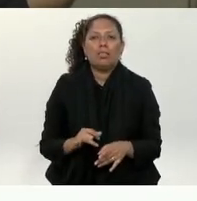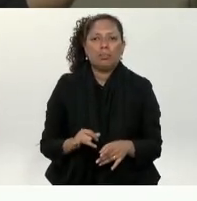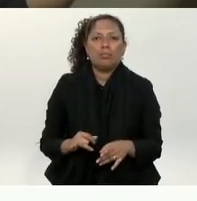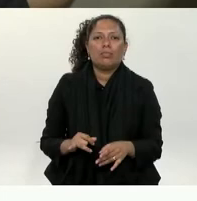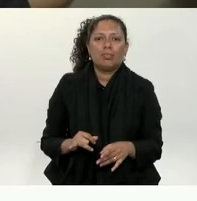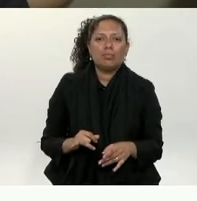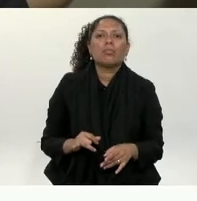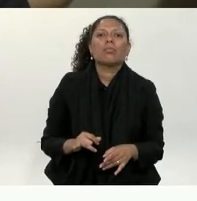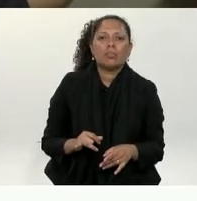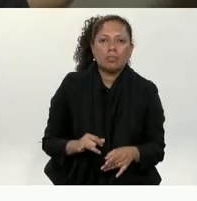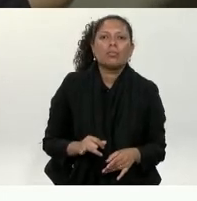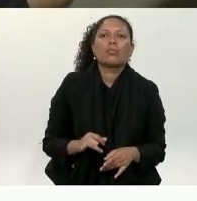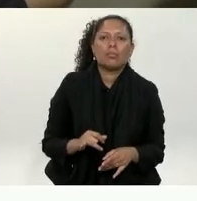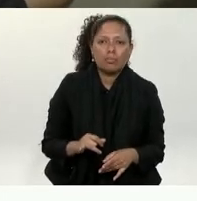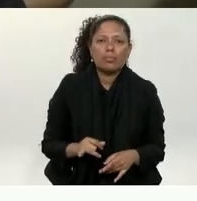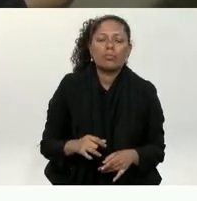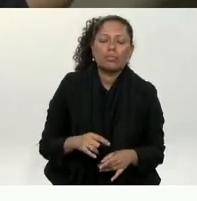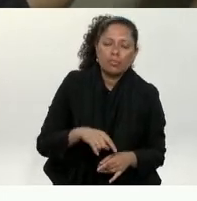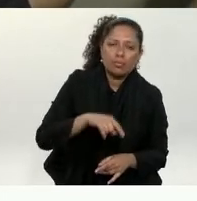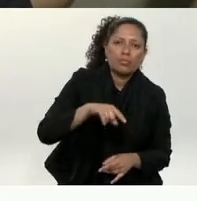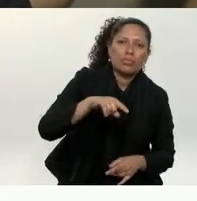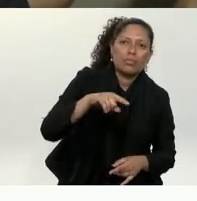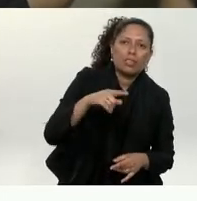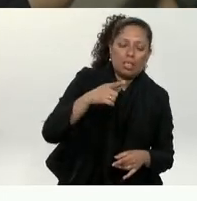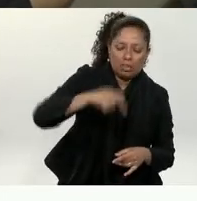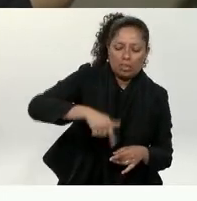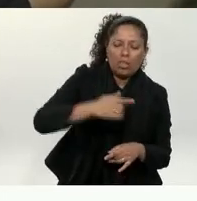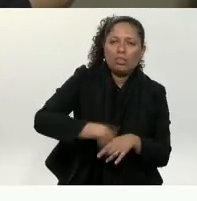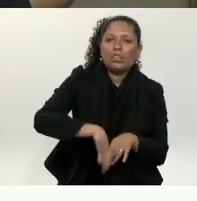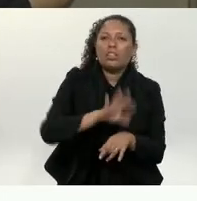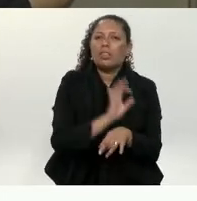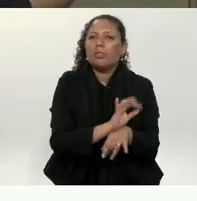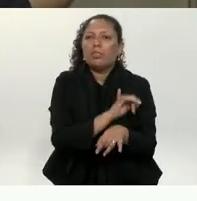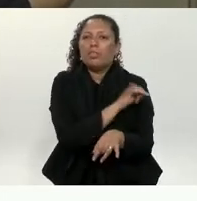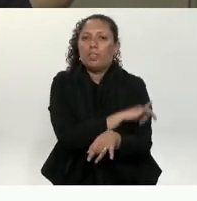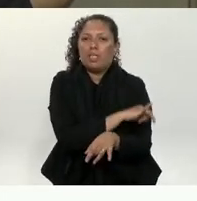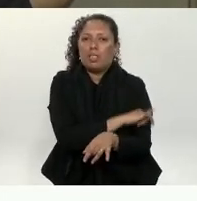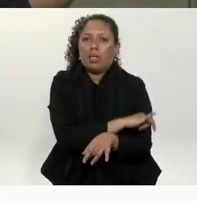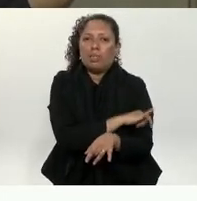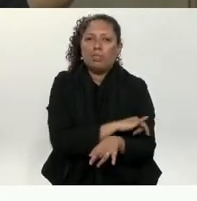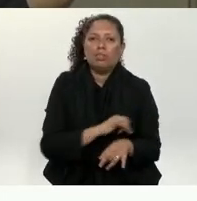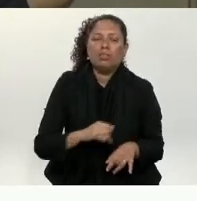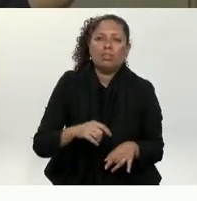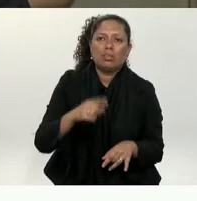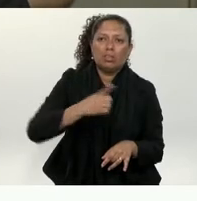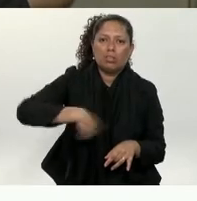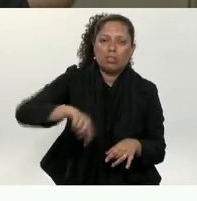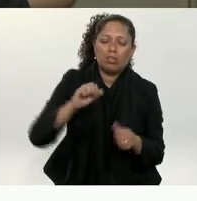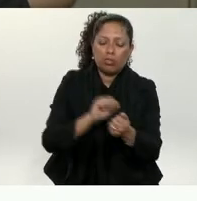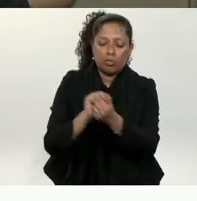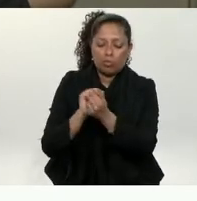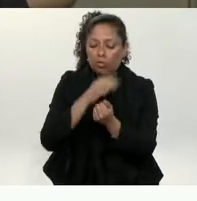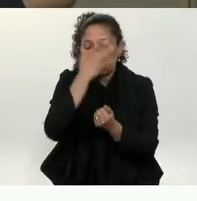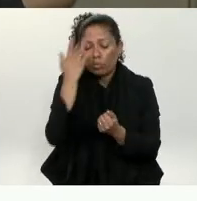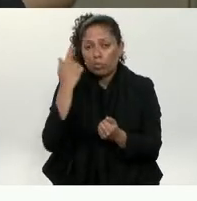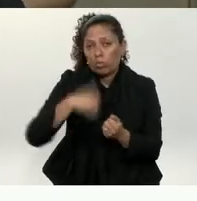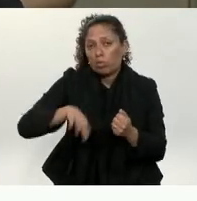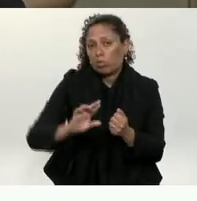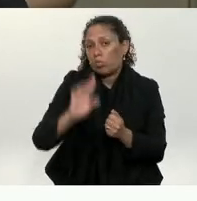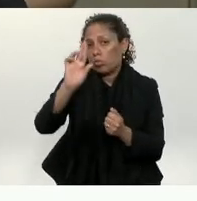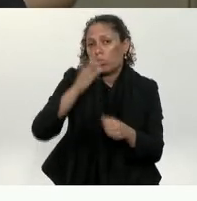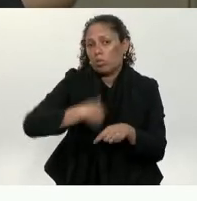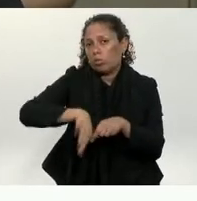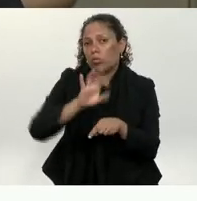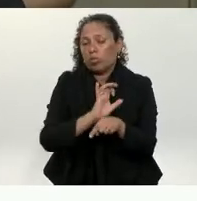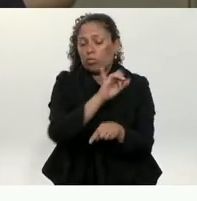o dinheiro, pagou algumas centenas de milhões de reais ao Estado do Rio de Janeiro para que o Estado do Rio de Janeiro pudesse pagar os salários dos seus servidores. E aí a gente está nesse